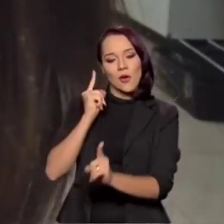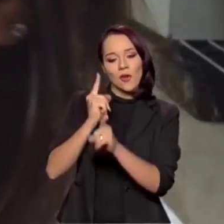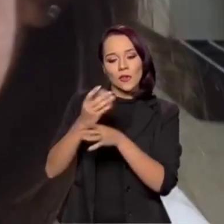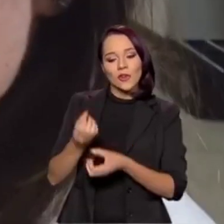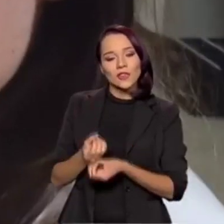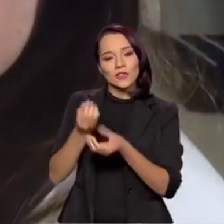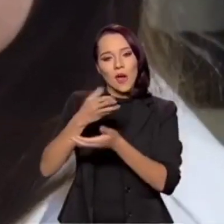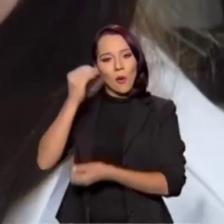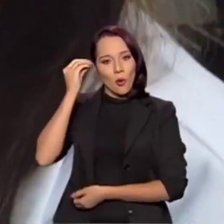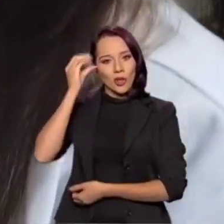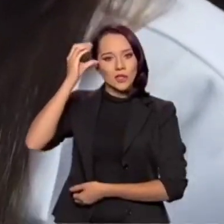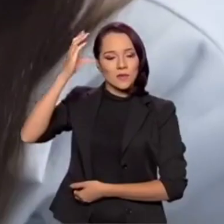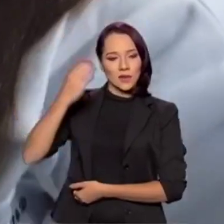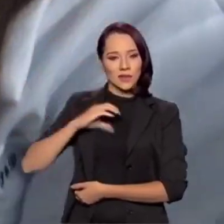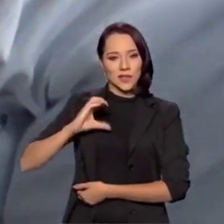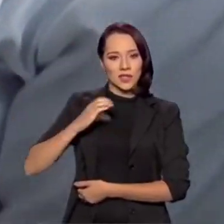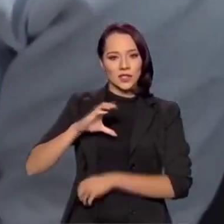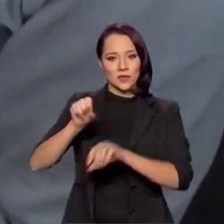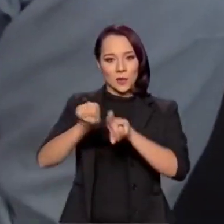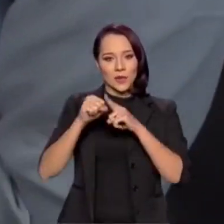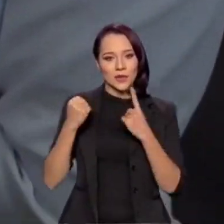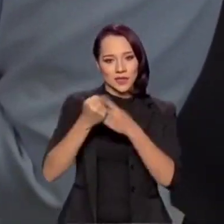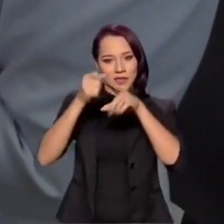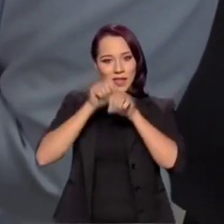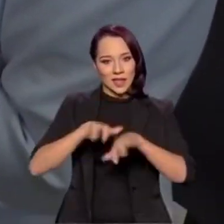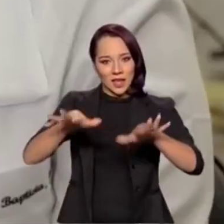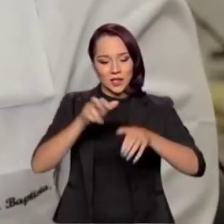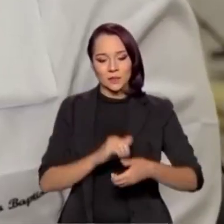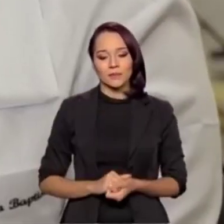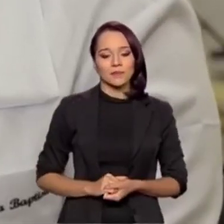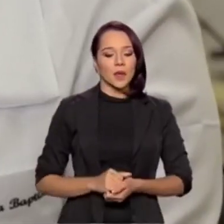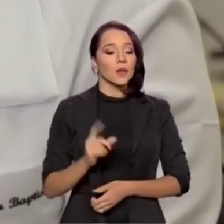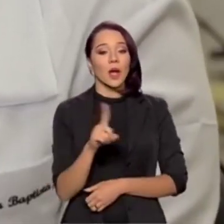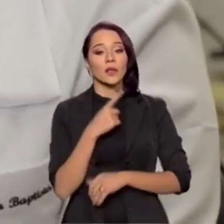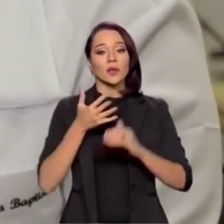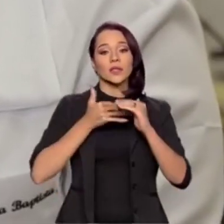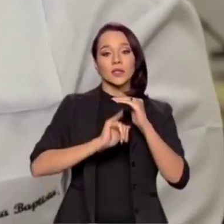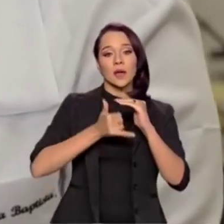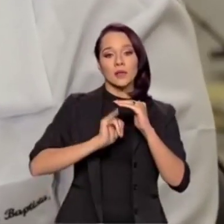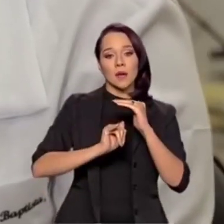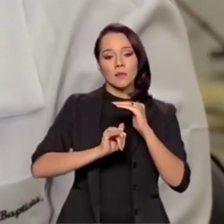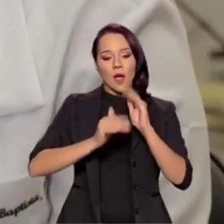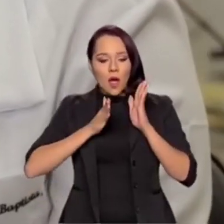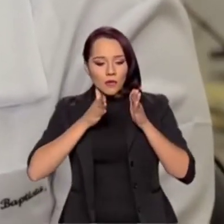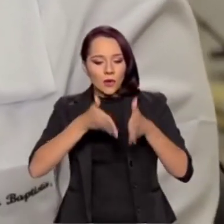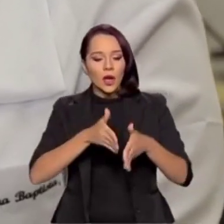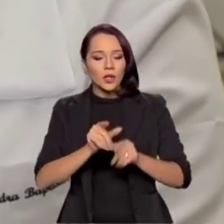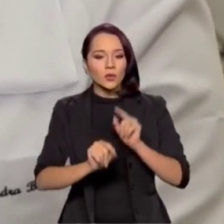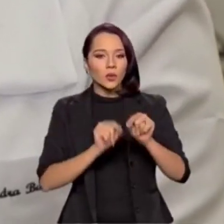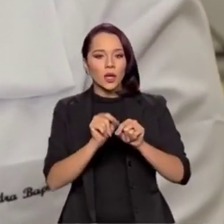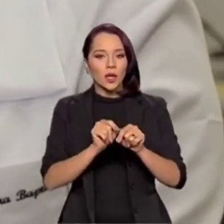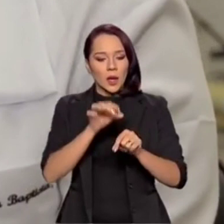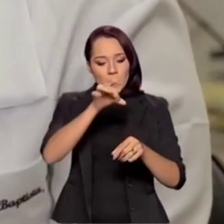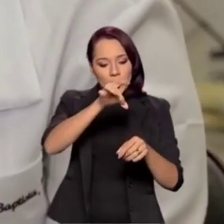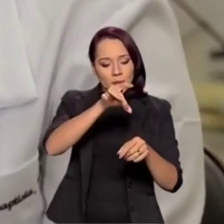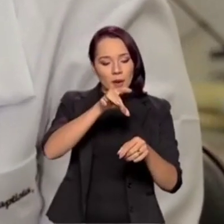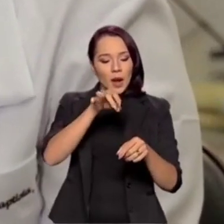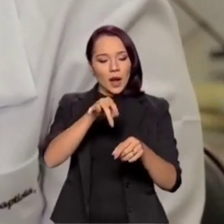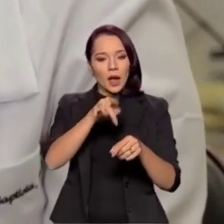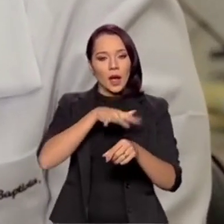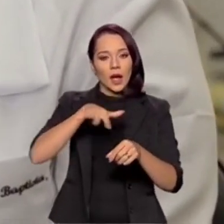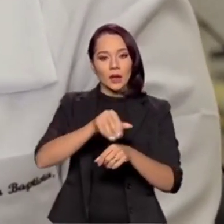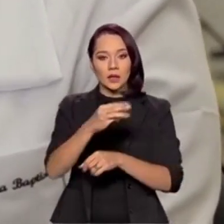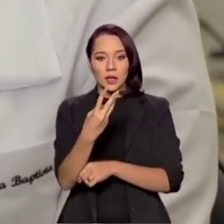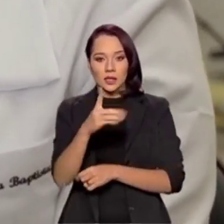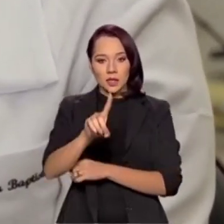o conhecimento científico para a sociedade. A nossa startup ela é focada em cultivo 3D.